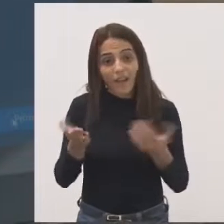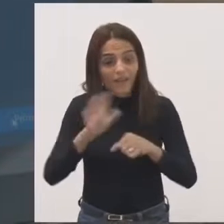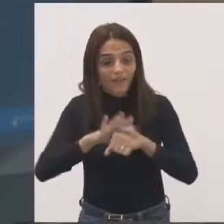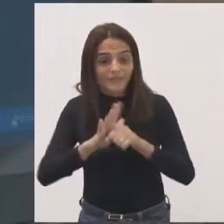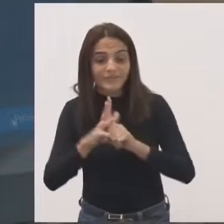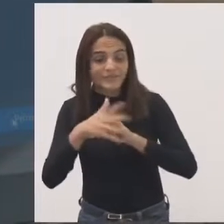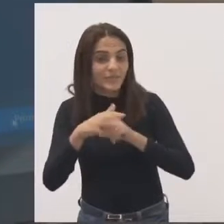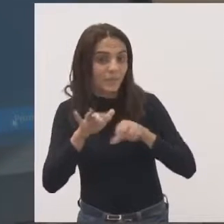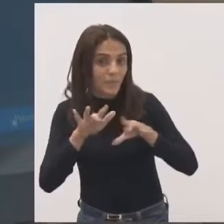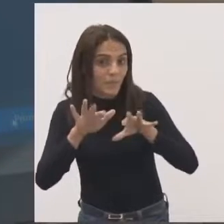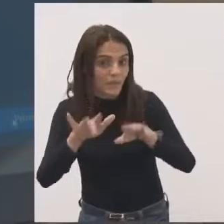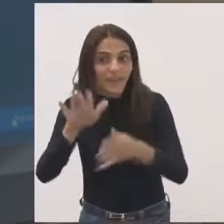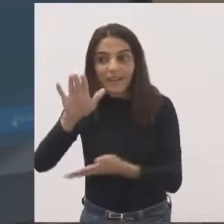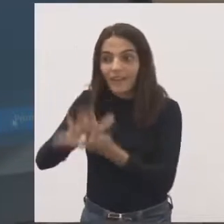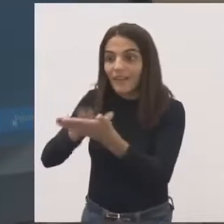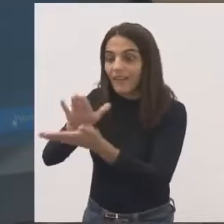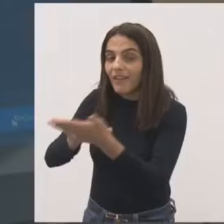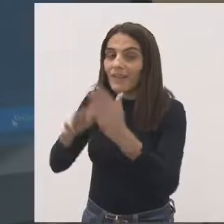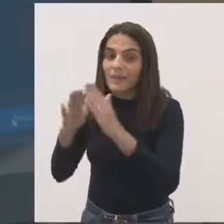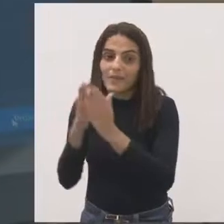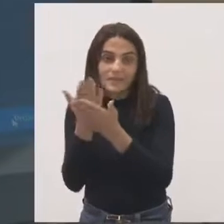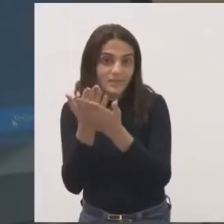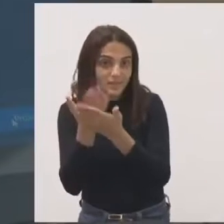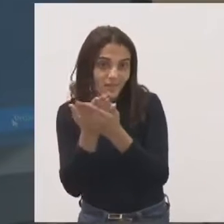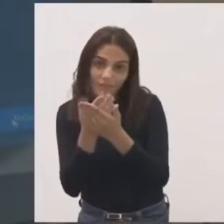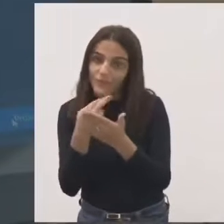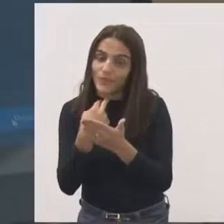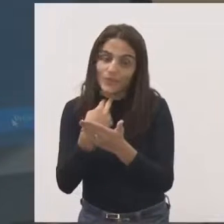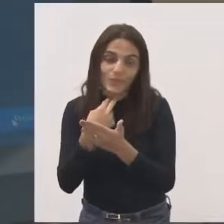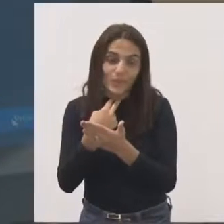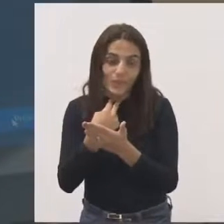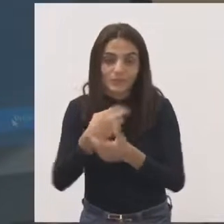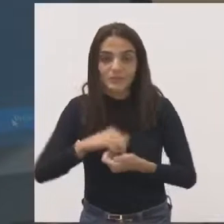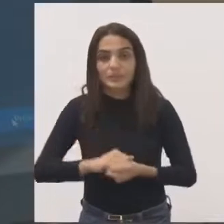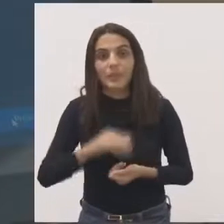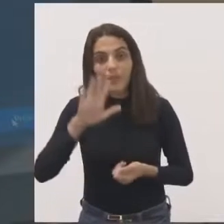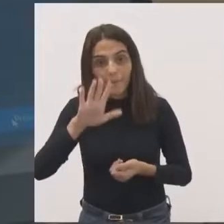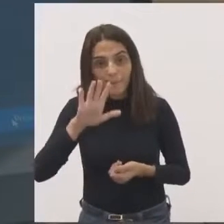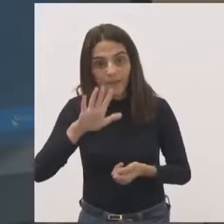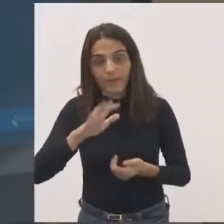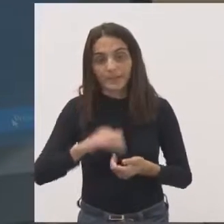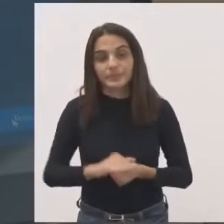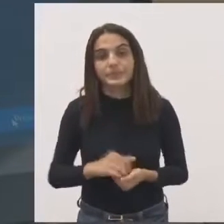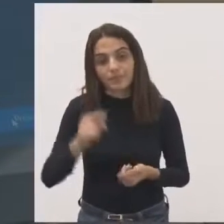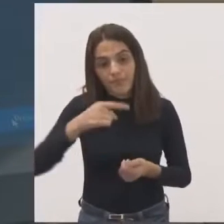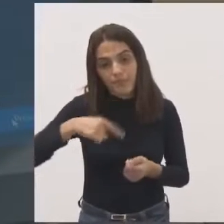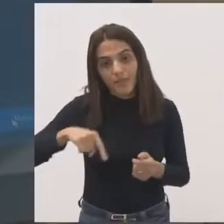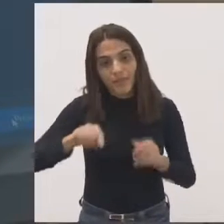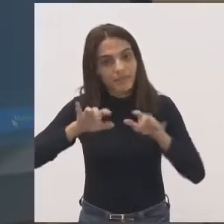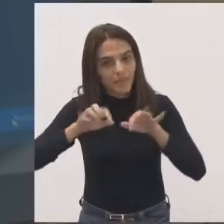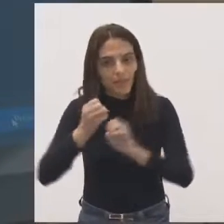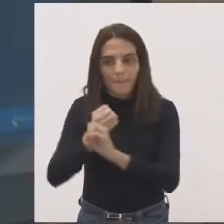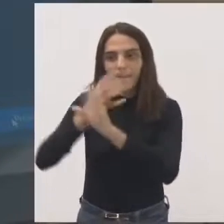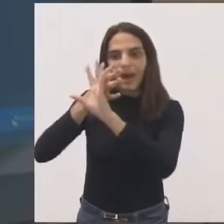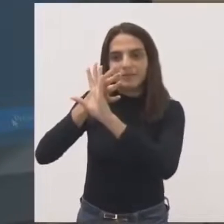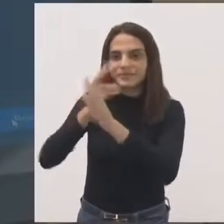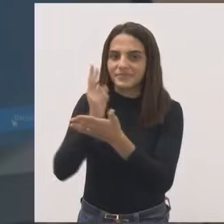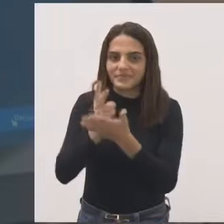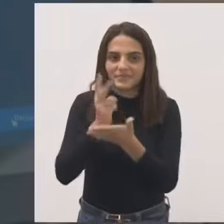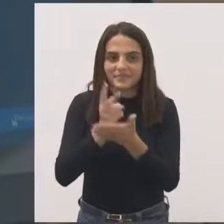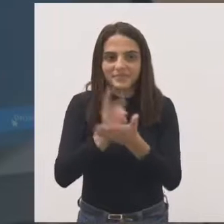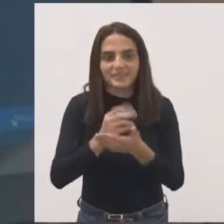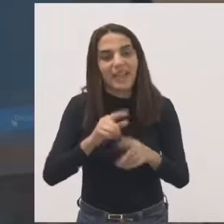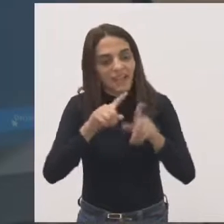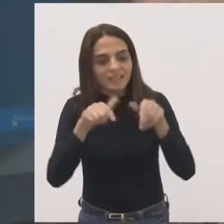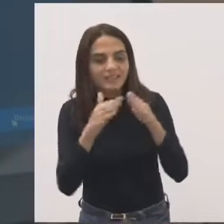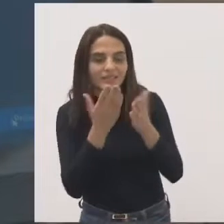sair muito para as escolas, hoje está melhorando mais, né, esse fluxo também. Então a gente faz muito remoto, então a gente às vezes fica lá na sala